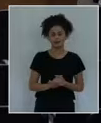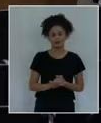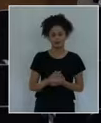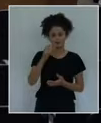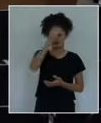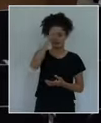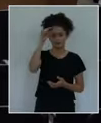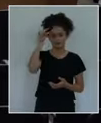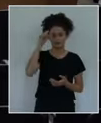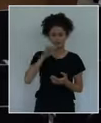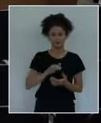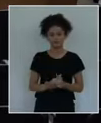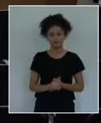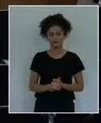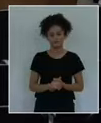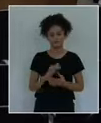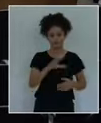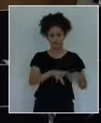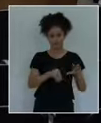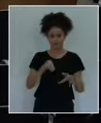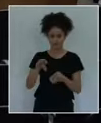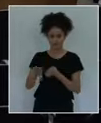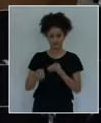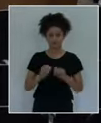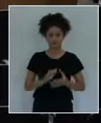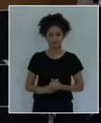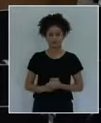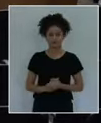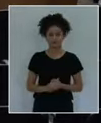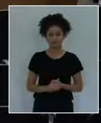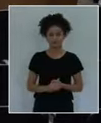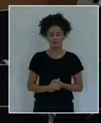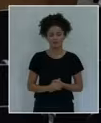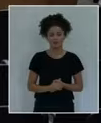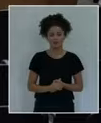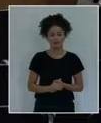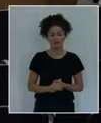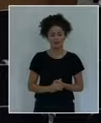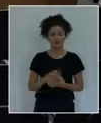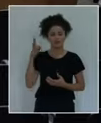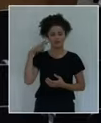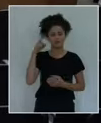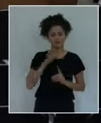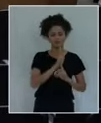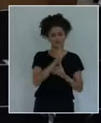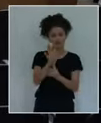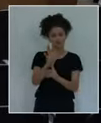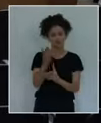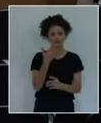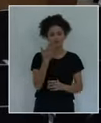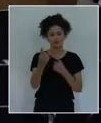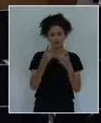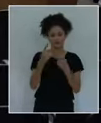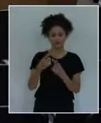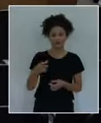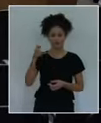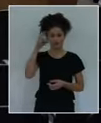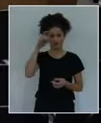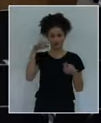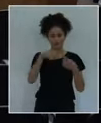Gonçalves Osório Filho, Antônio Carlos Pracatá de Souza. Os seguintes vereadores fizeram indicações verbais: Leonardo Nascimento